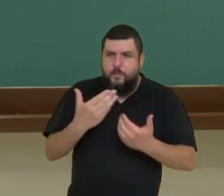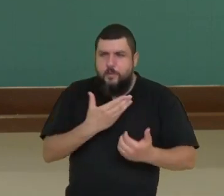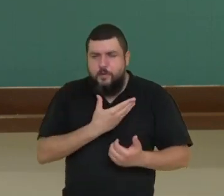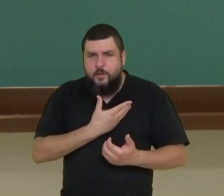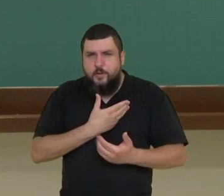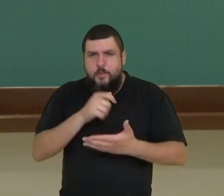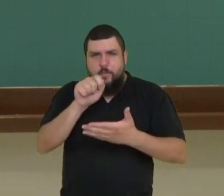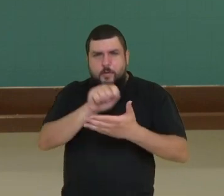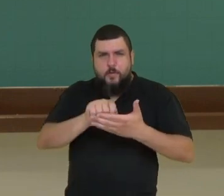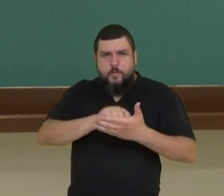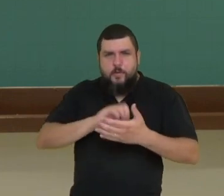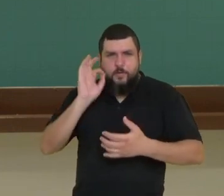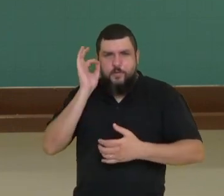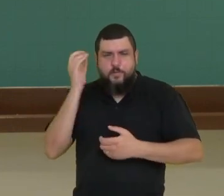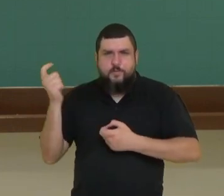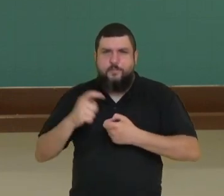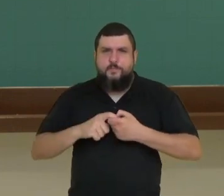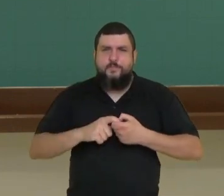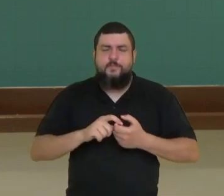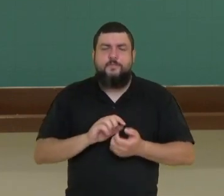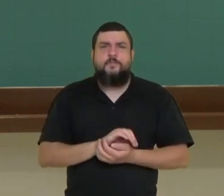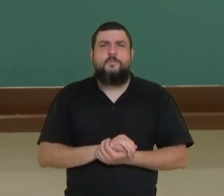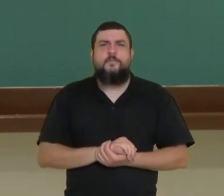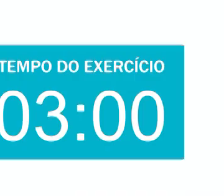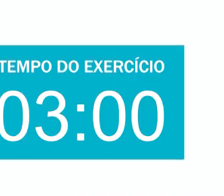levanta as hipóteses que eu volto a seguir.